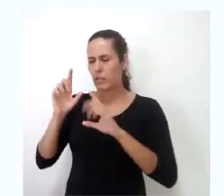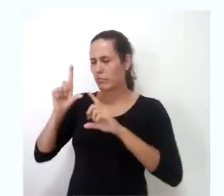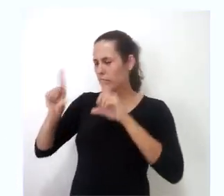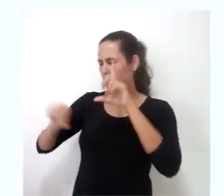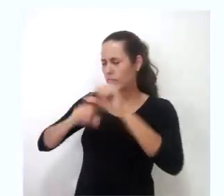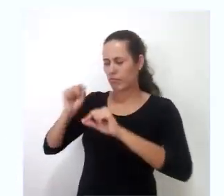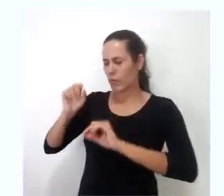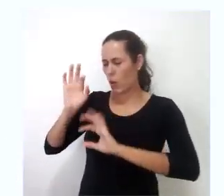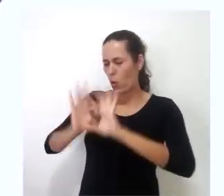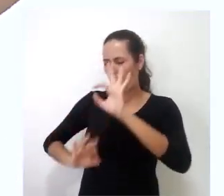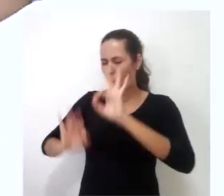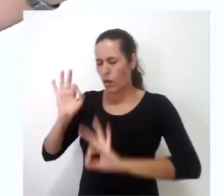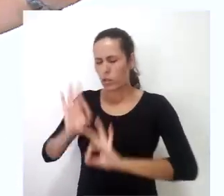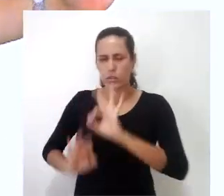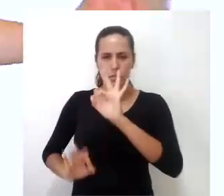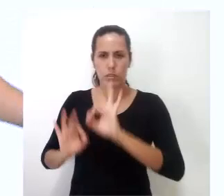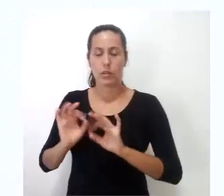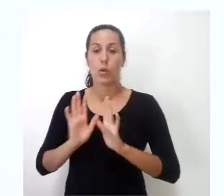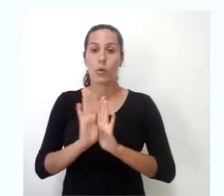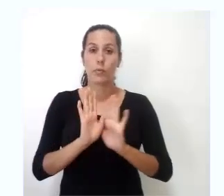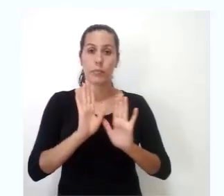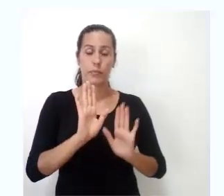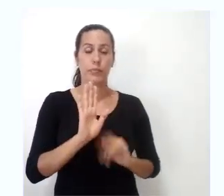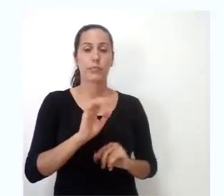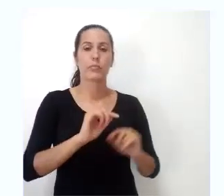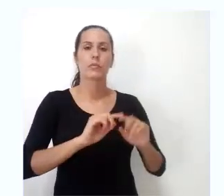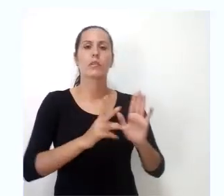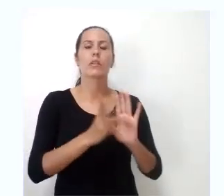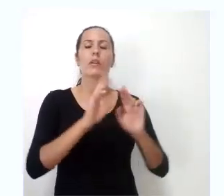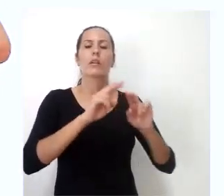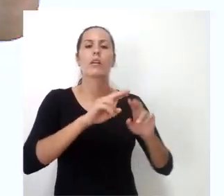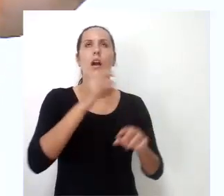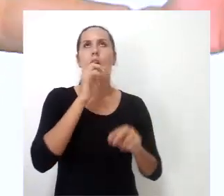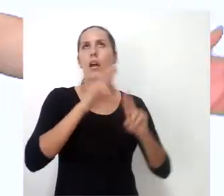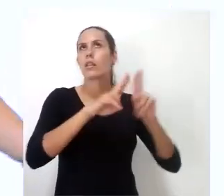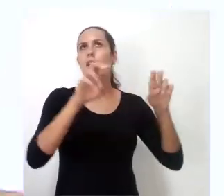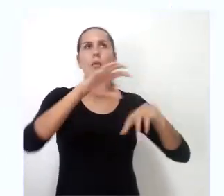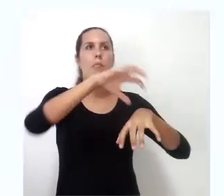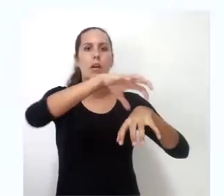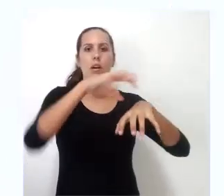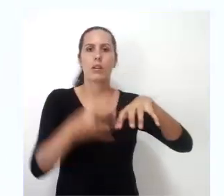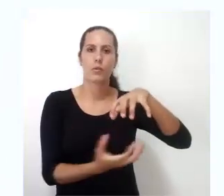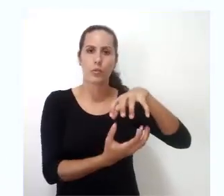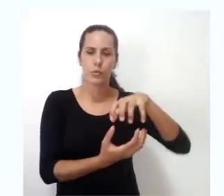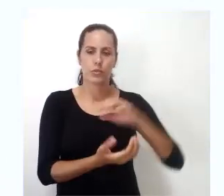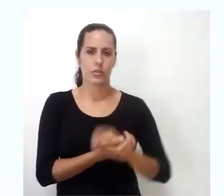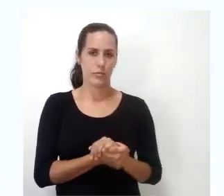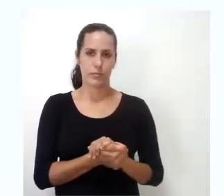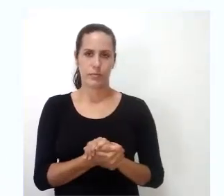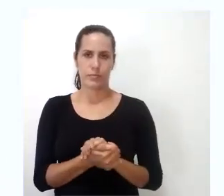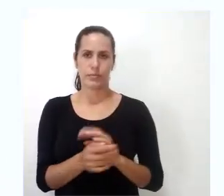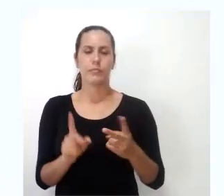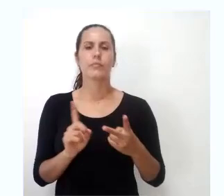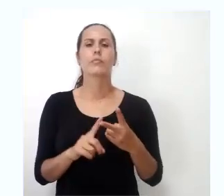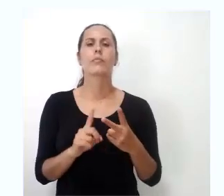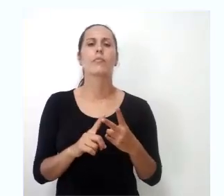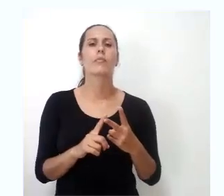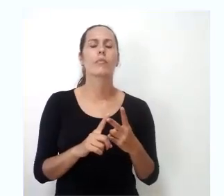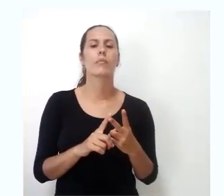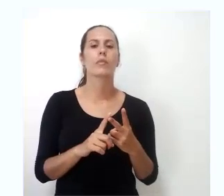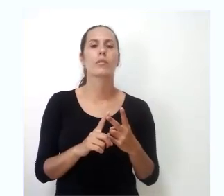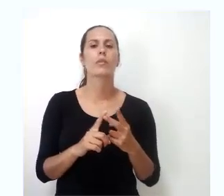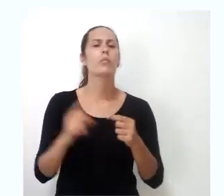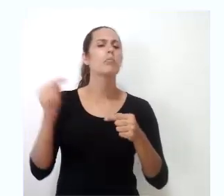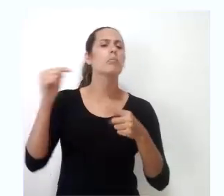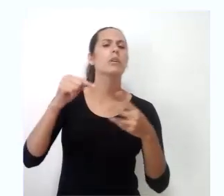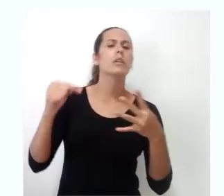exemplo, dentro de um grande tema, de um grande assunto, como eu falo, ecologia, certo? Aí você vai... Quais os pontos